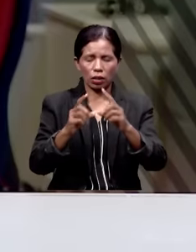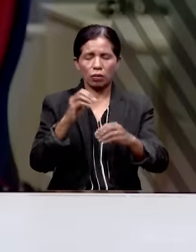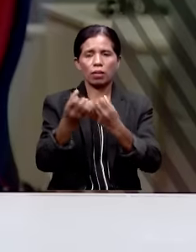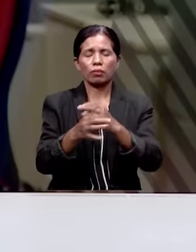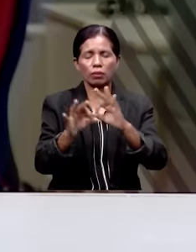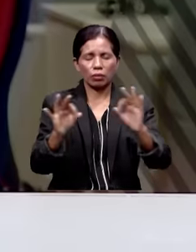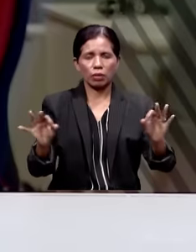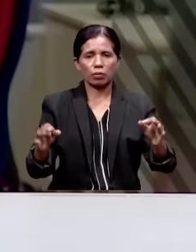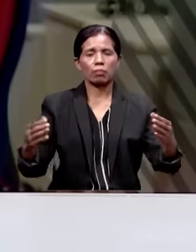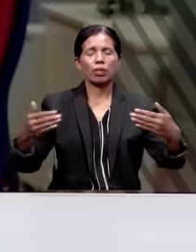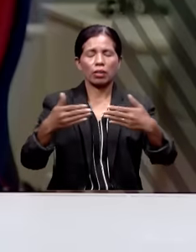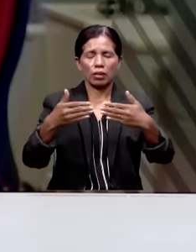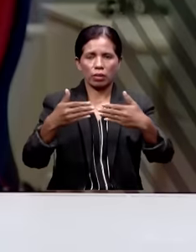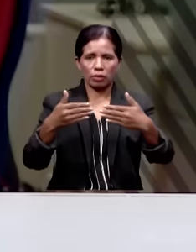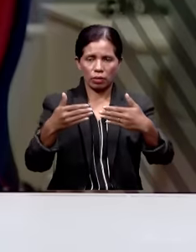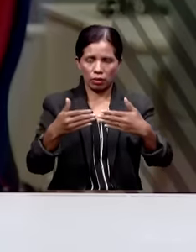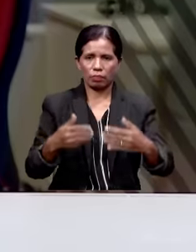terrestre.